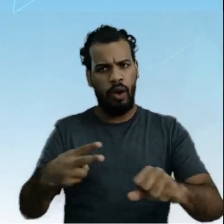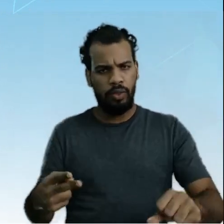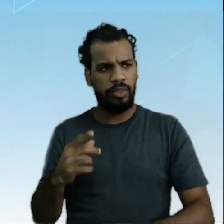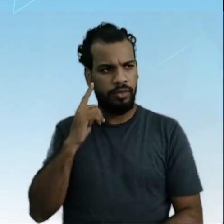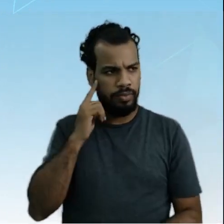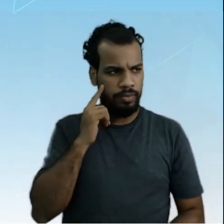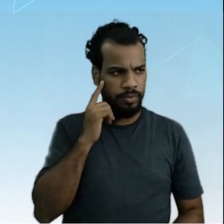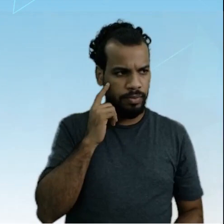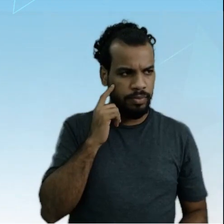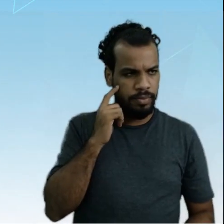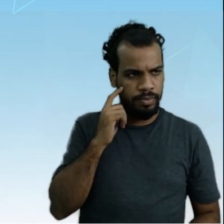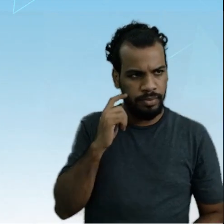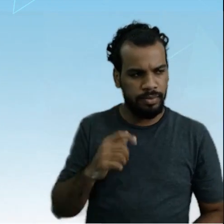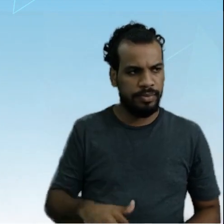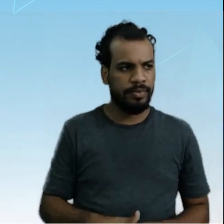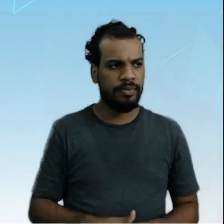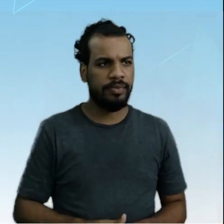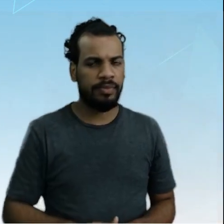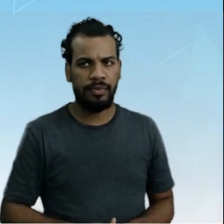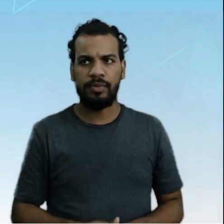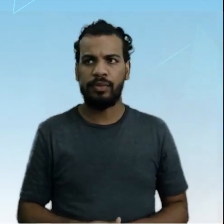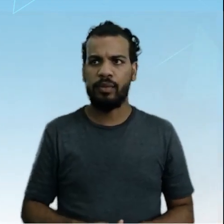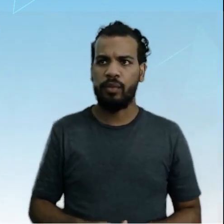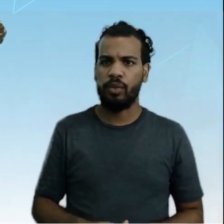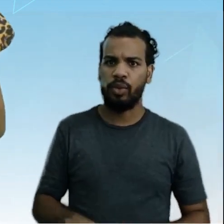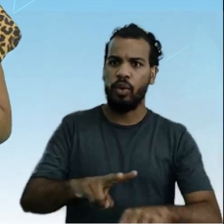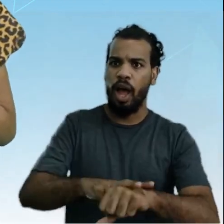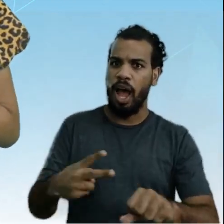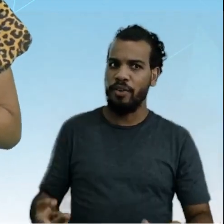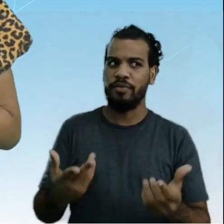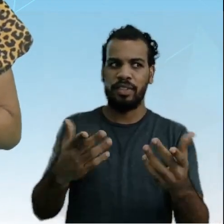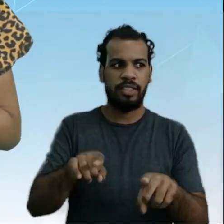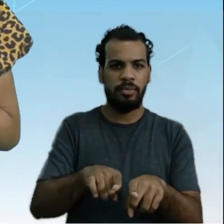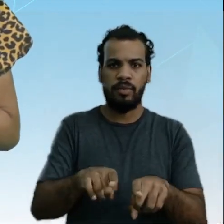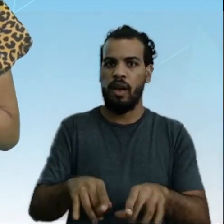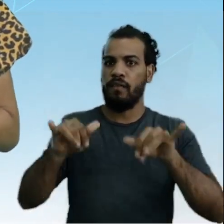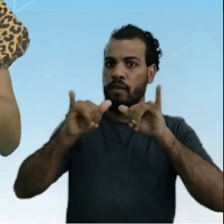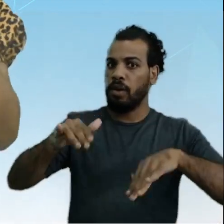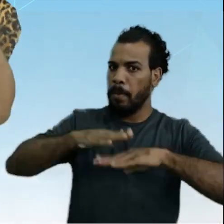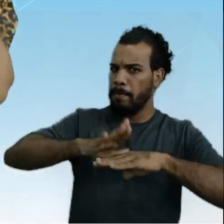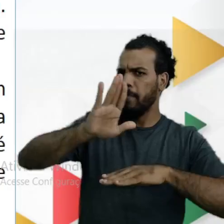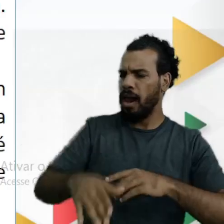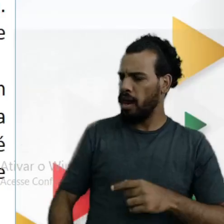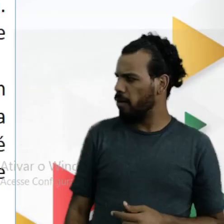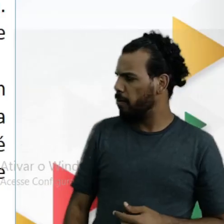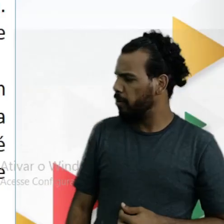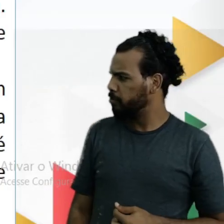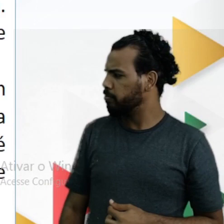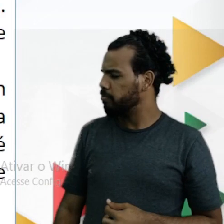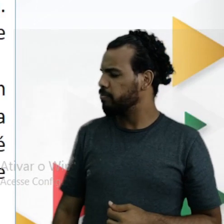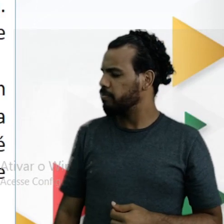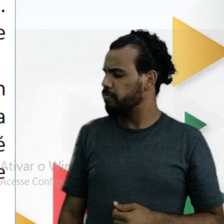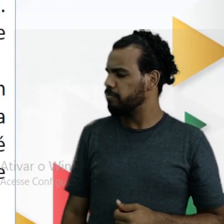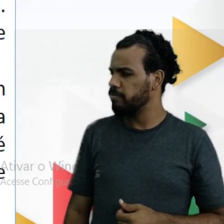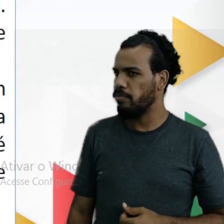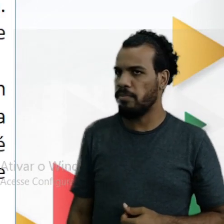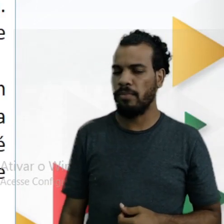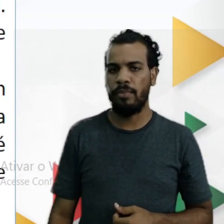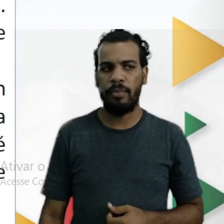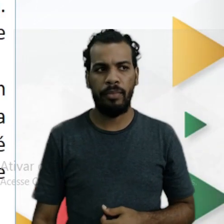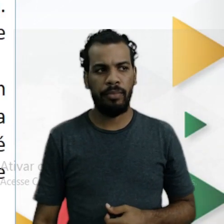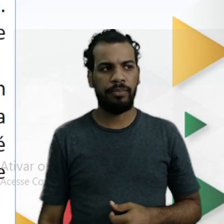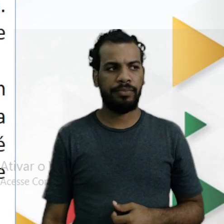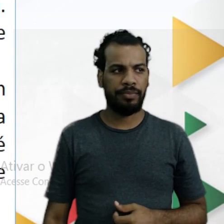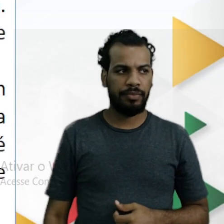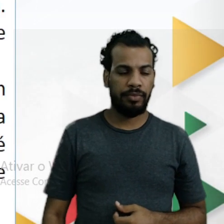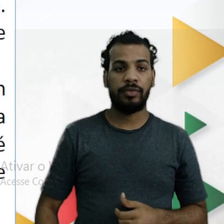Arco Verde. Um abraço para Arco Verde. Temos aqui mais informações, professora. Podemos ver? Sim, podemos. Cotonou que